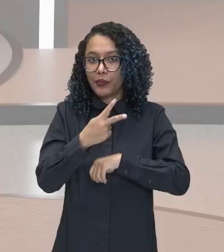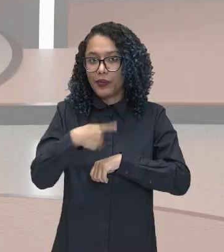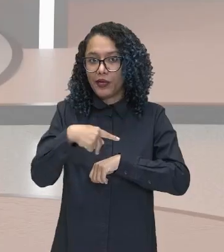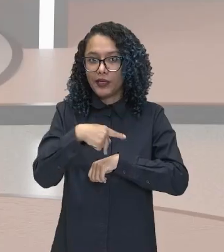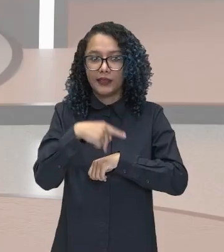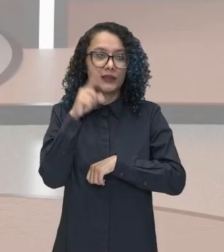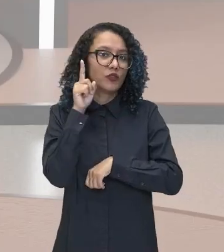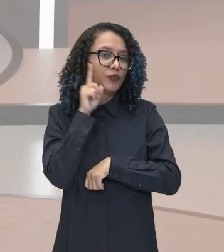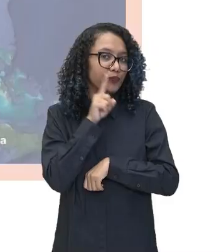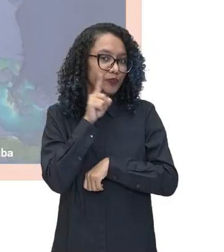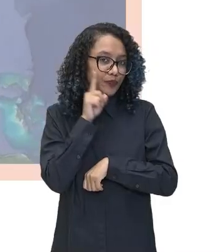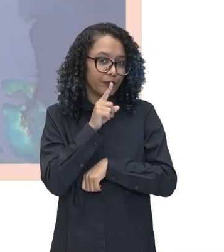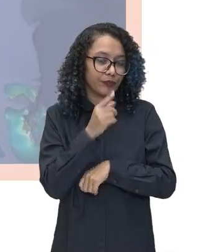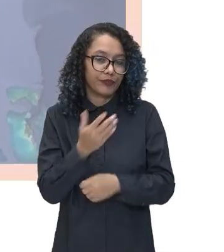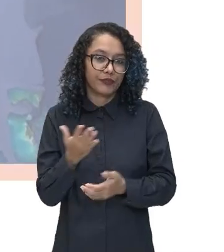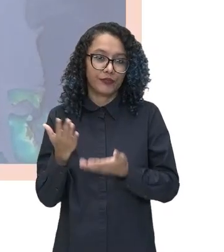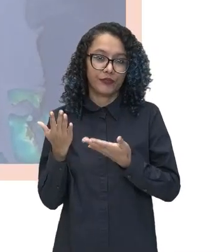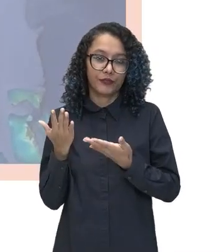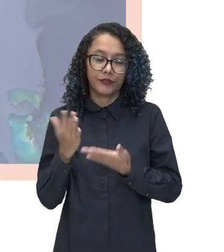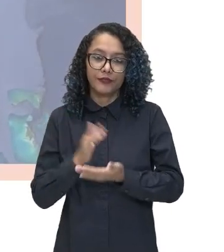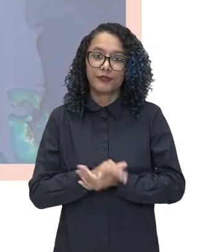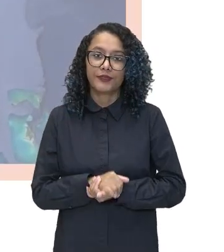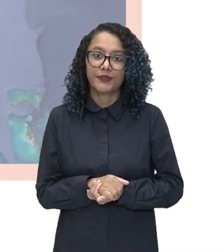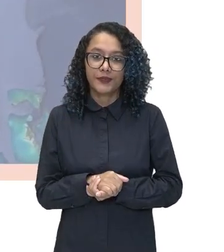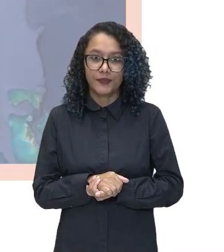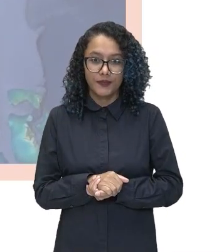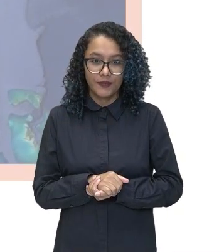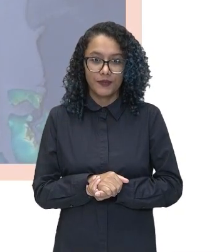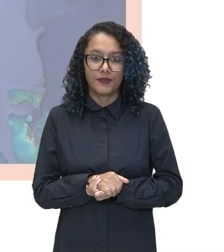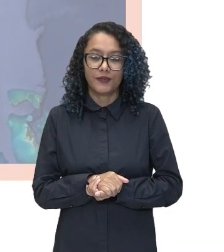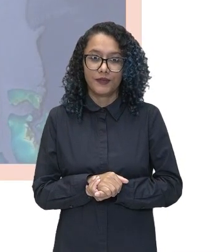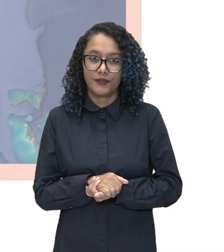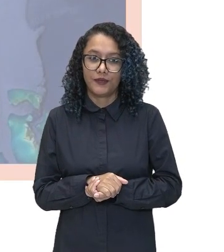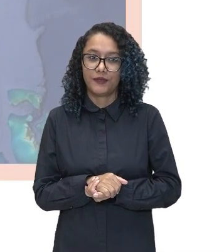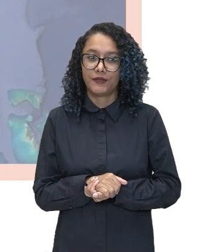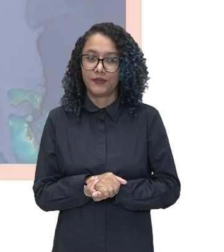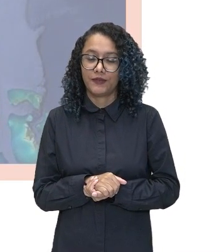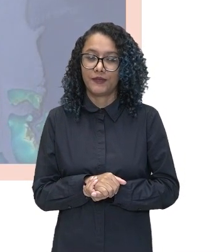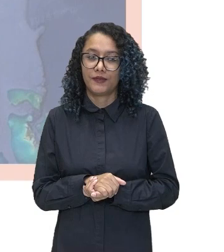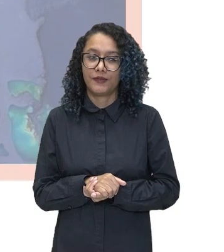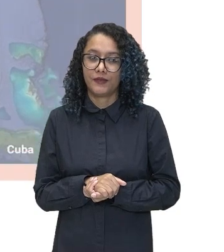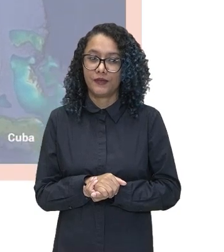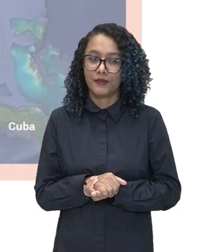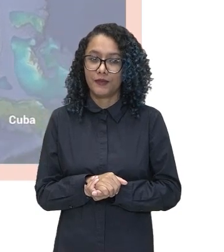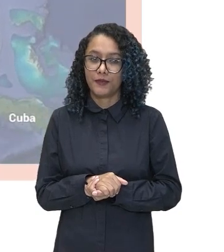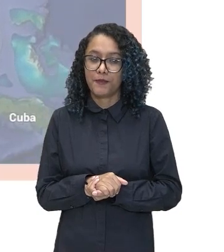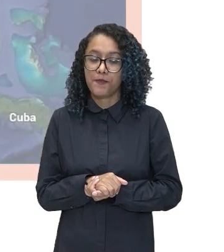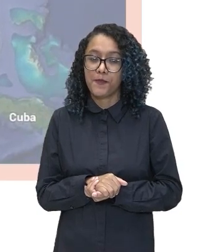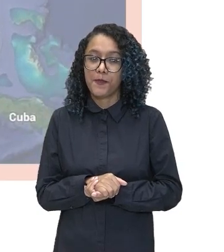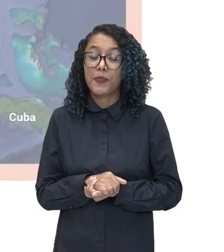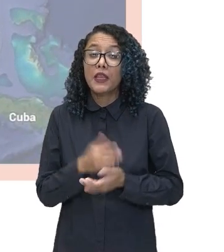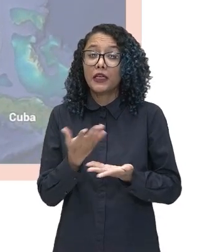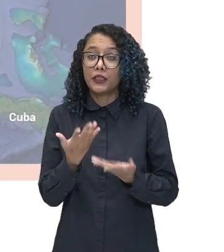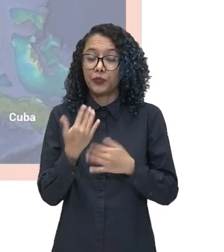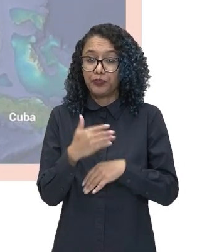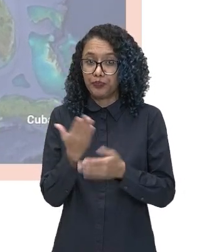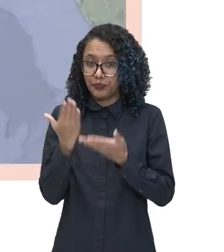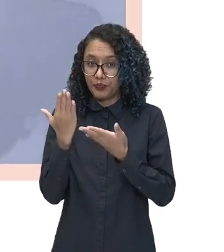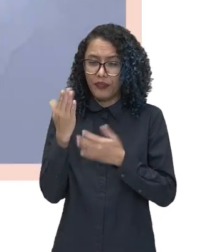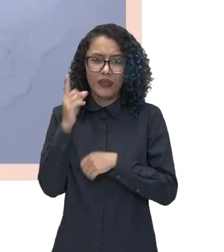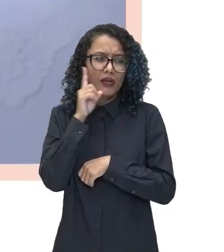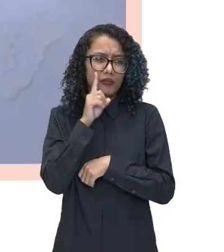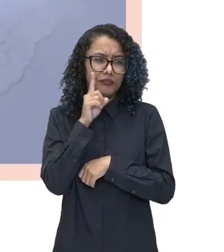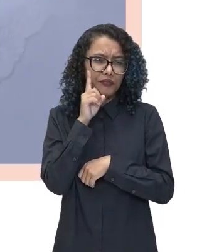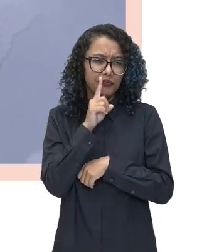aqui, né, do mapa que a gente pode observar. Tá bom, gente? Olha só, os Estados Unidos da América,